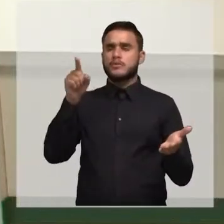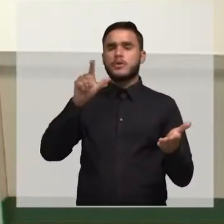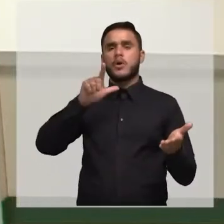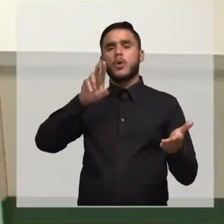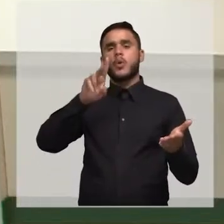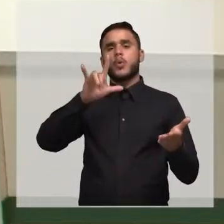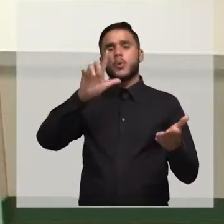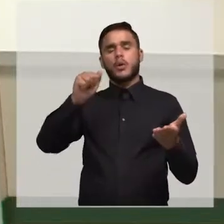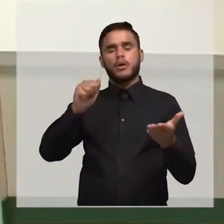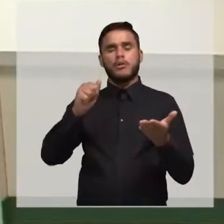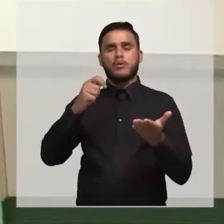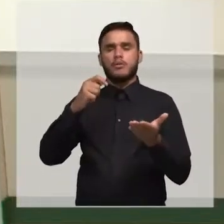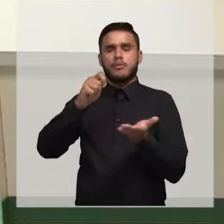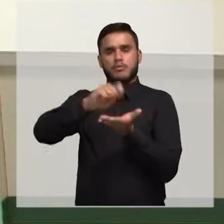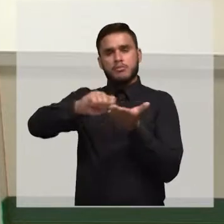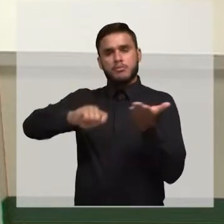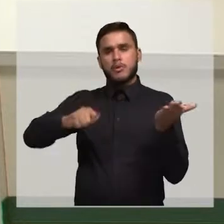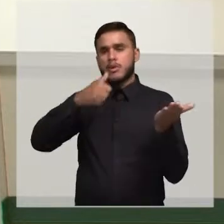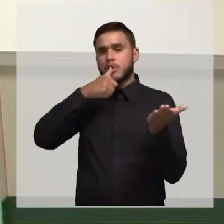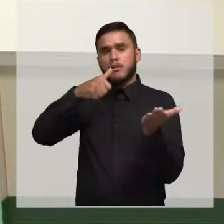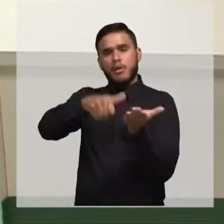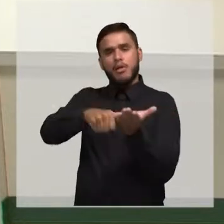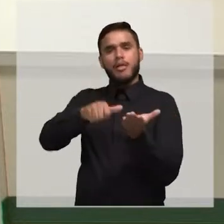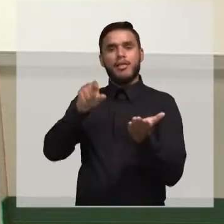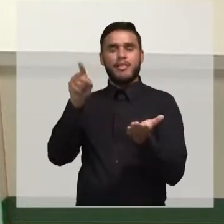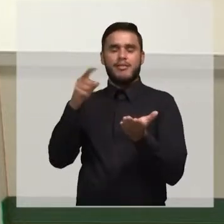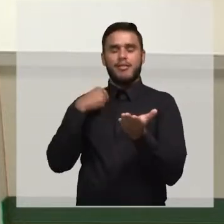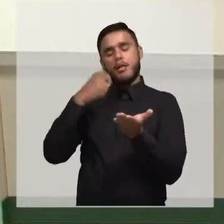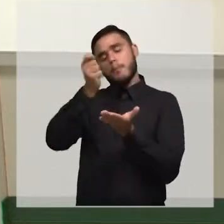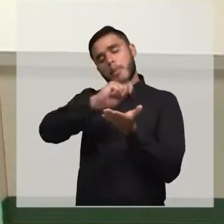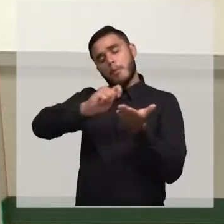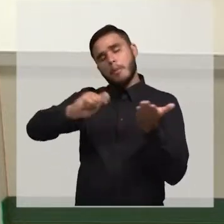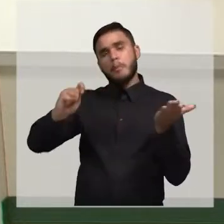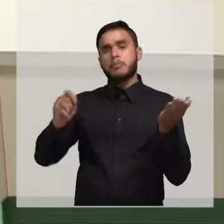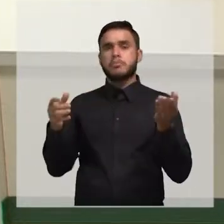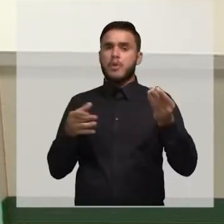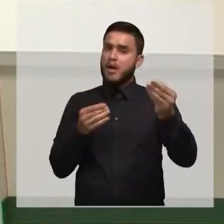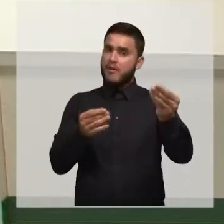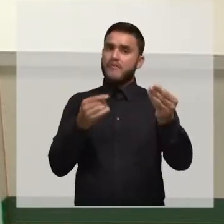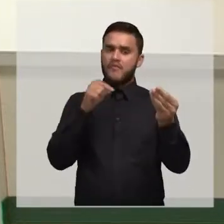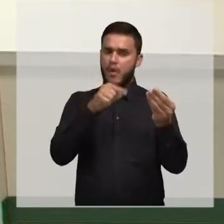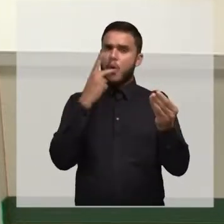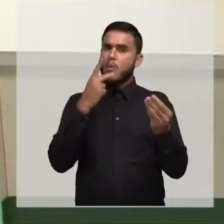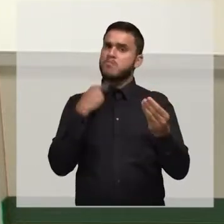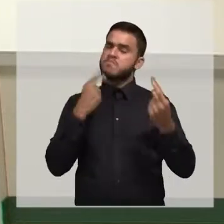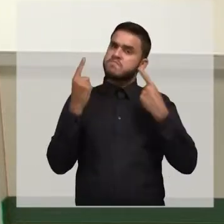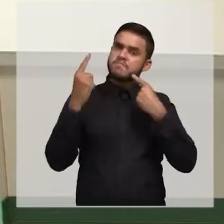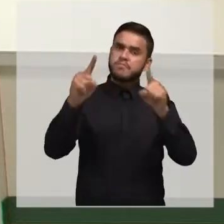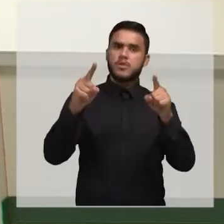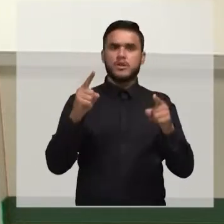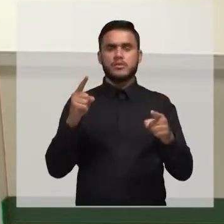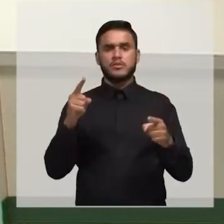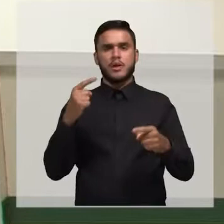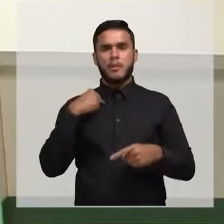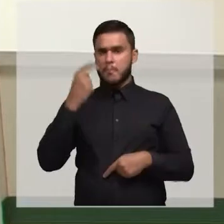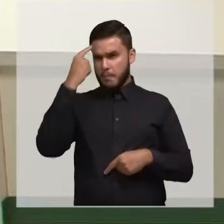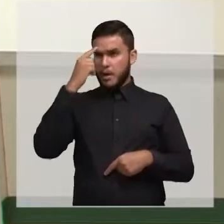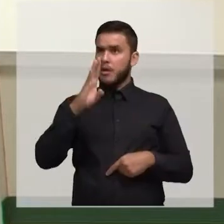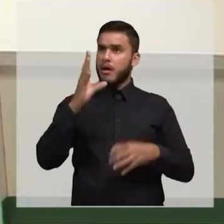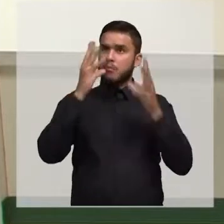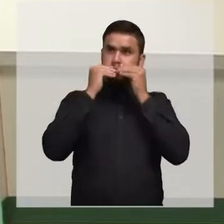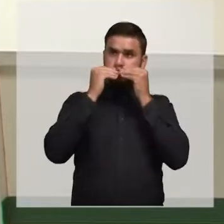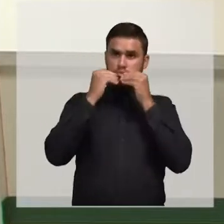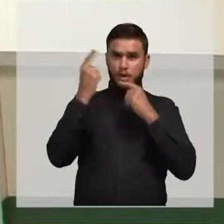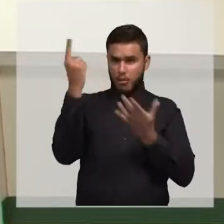uma carta, afasta de mim se cale-se, né? Em relação a se calar, usando a música do Chico. Não, a